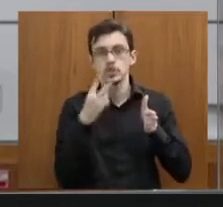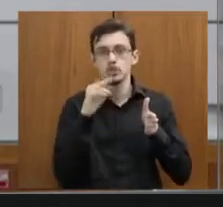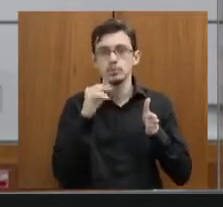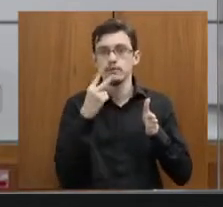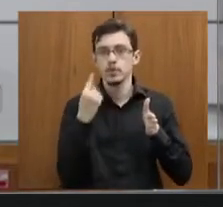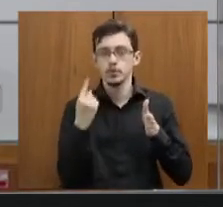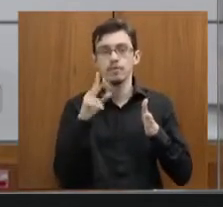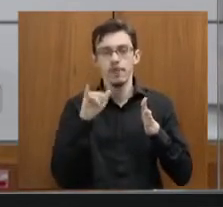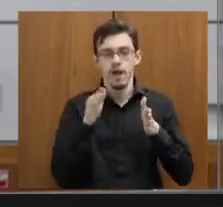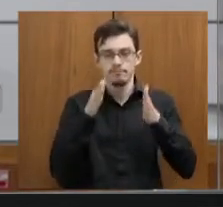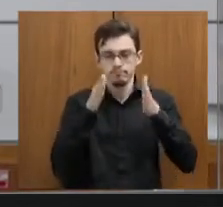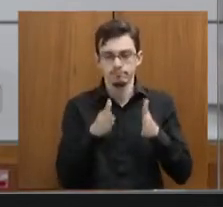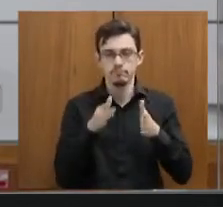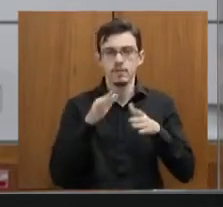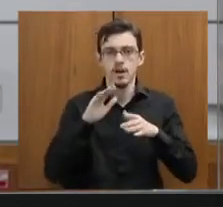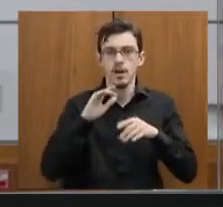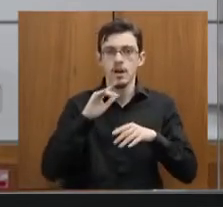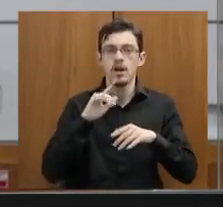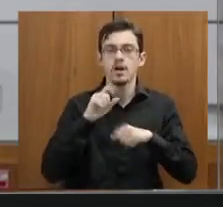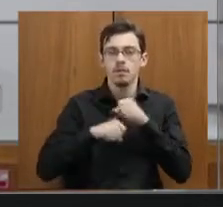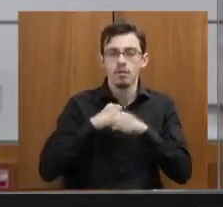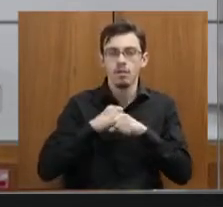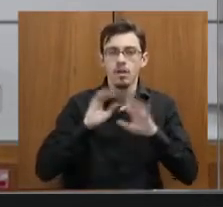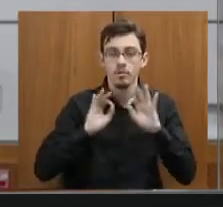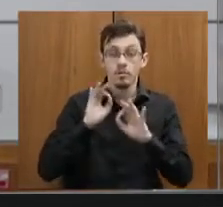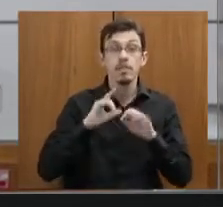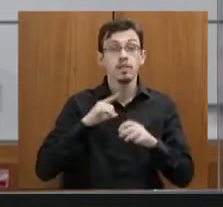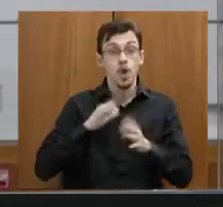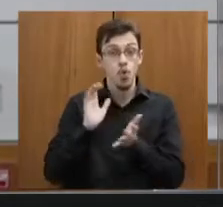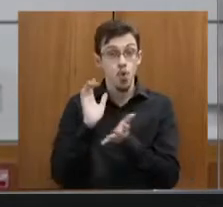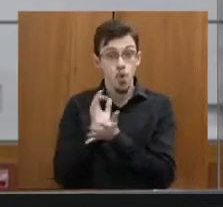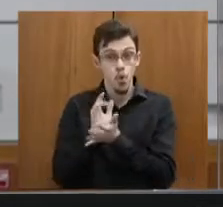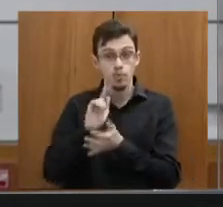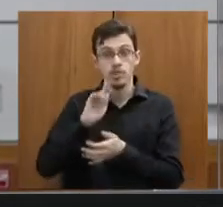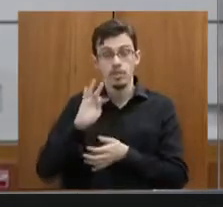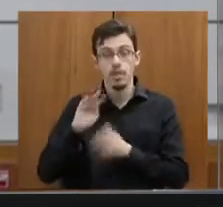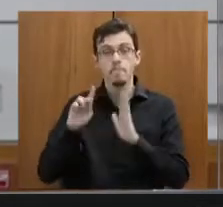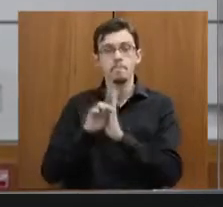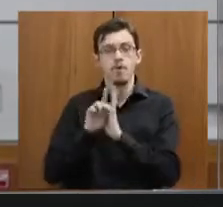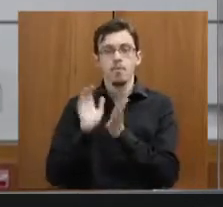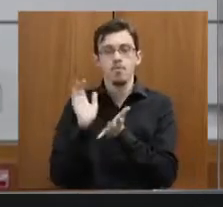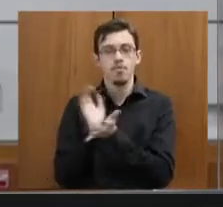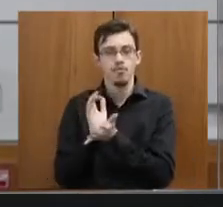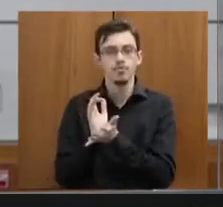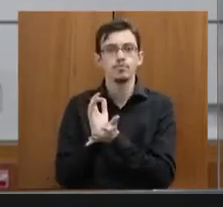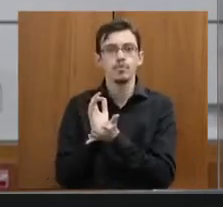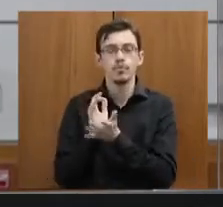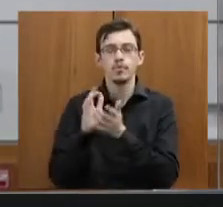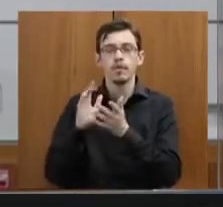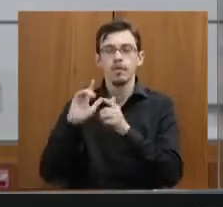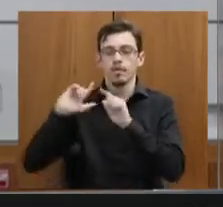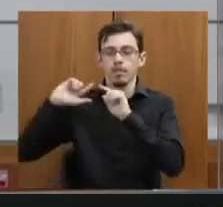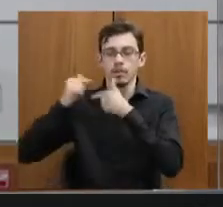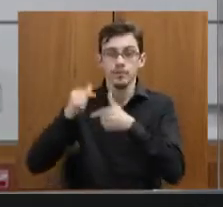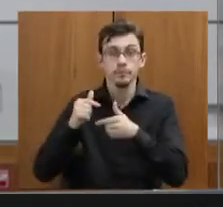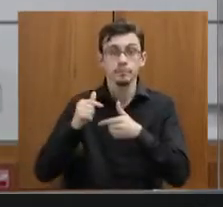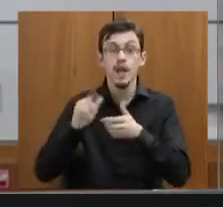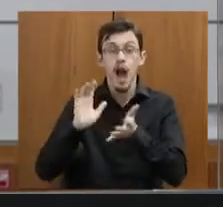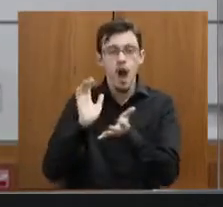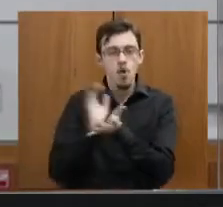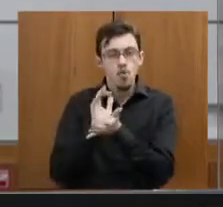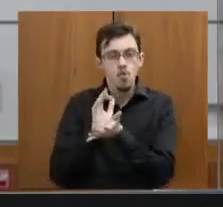tem um GT específico de povos e comunidades tradicionais que maneiro também compõem esse GT e esse até tá